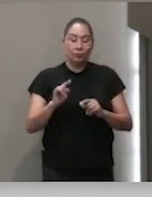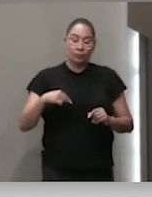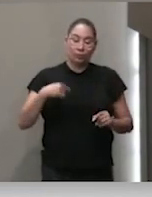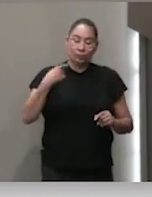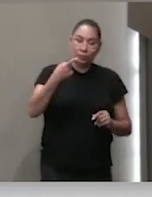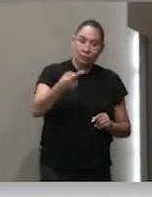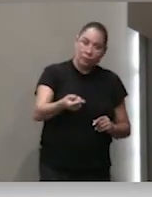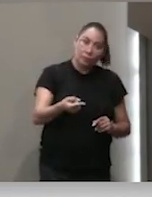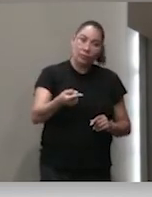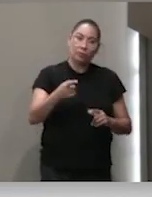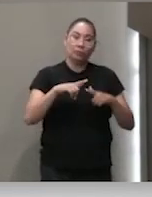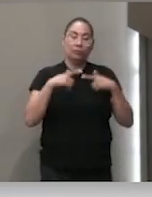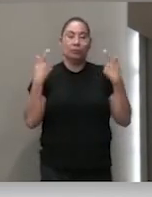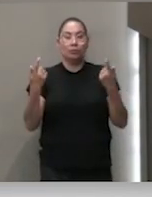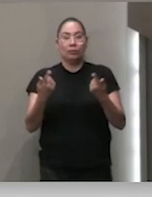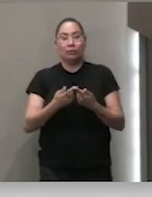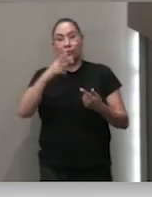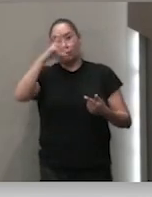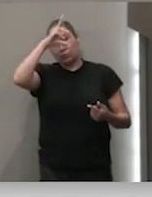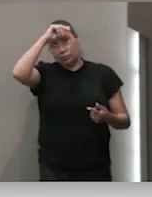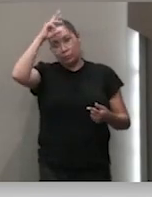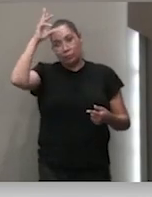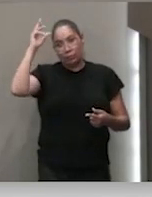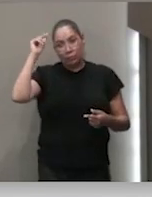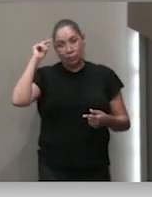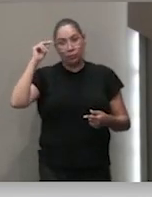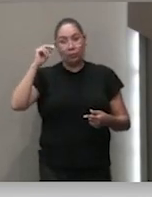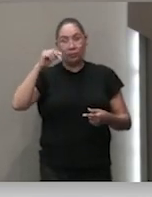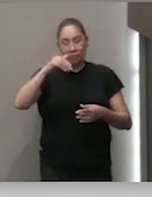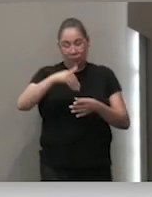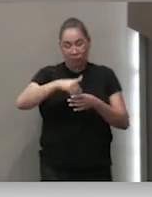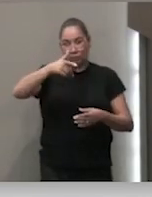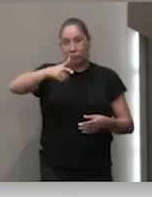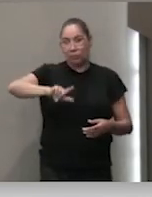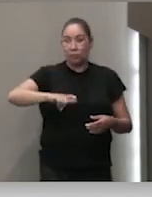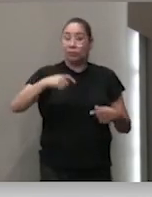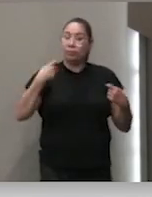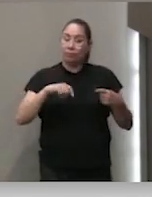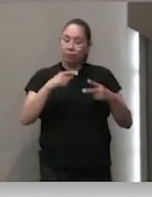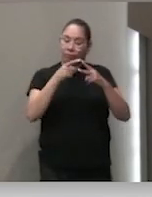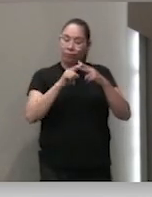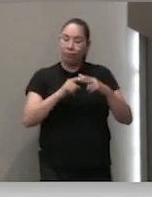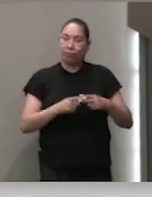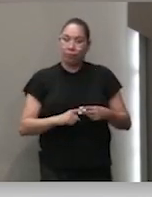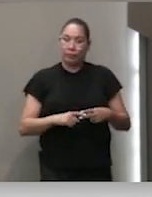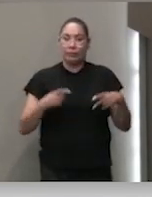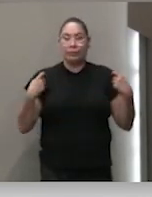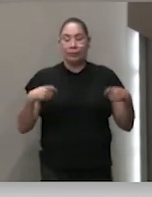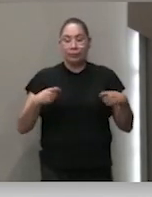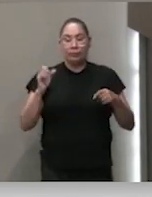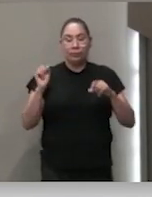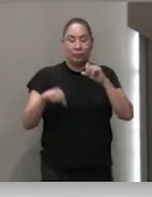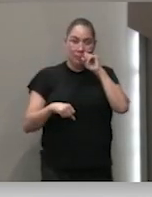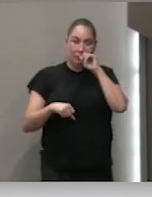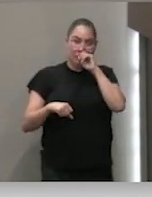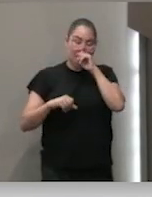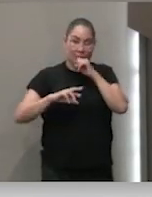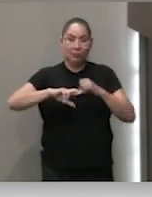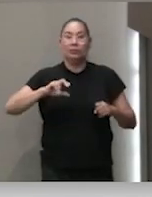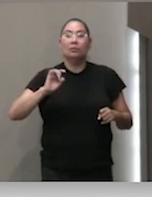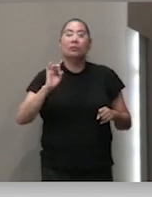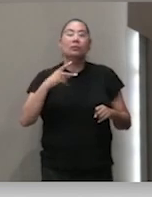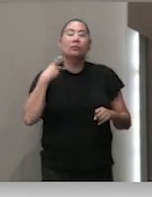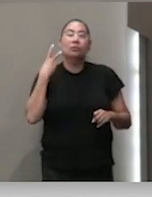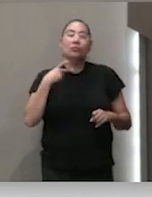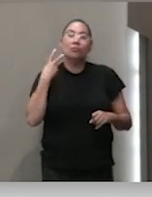próxima gestão do prefeito que for reeleito, ele possa fazer essas correções que são necessárias, sim. Não é apenas o